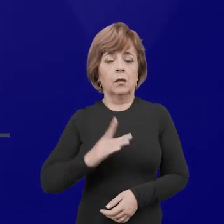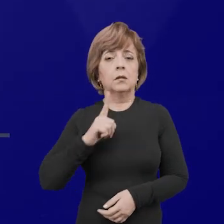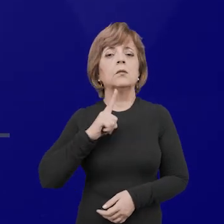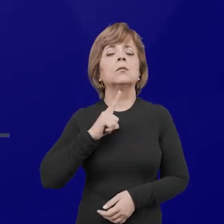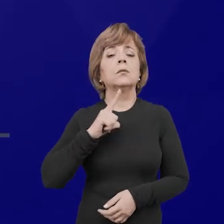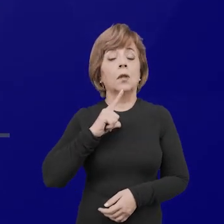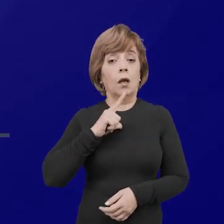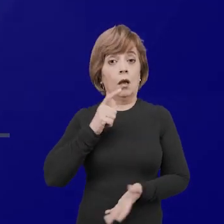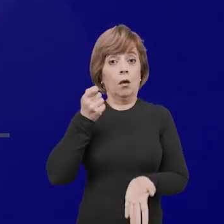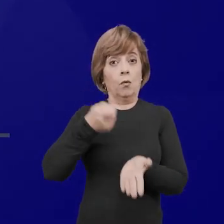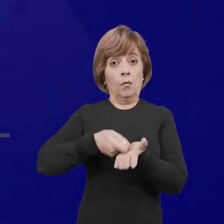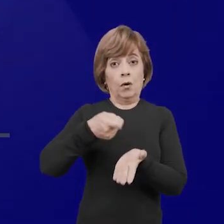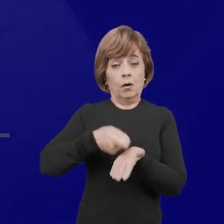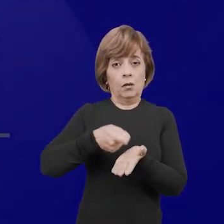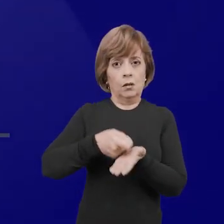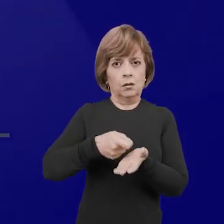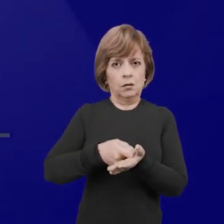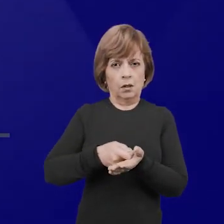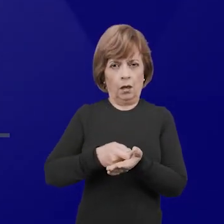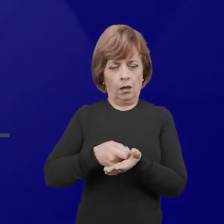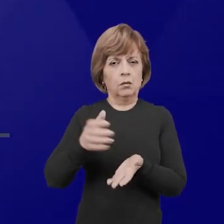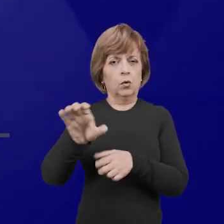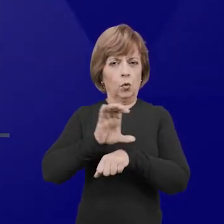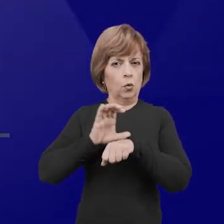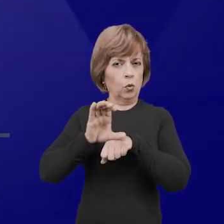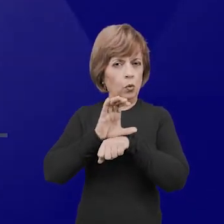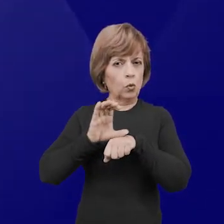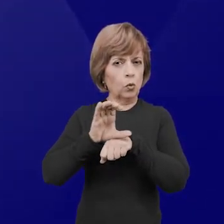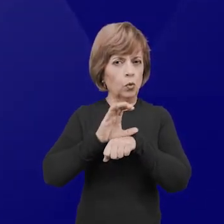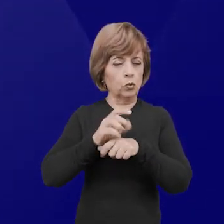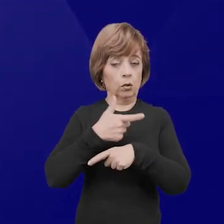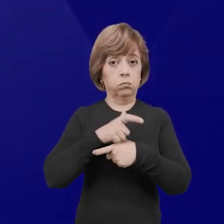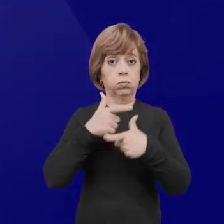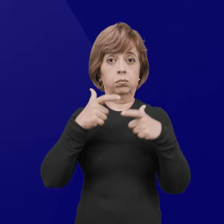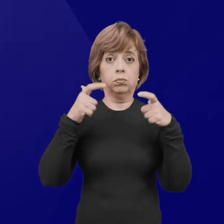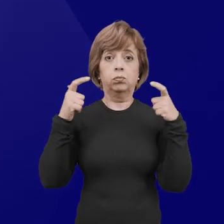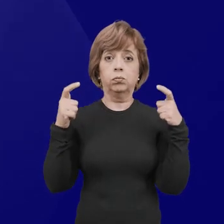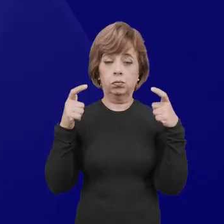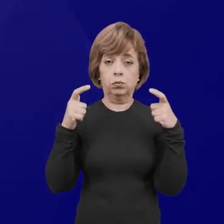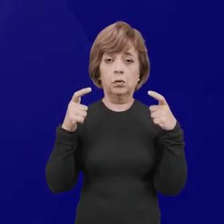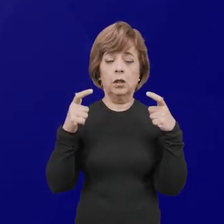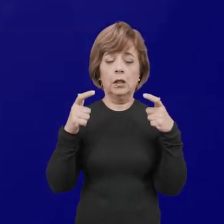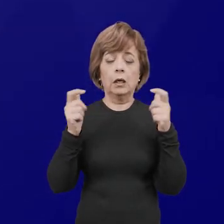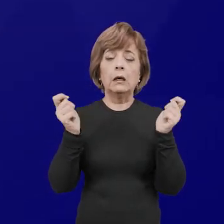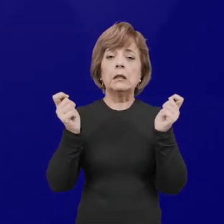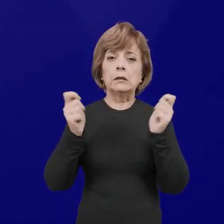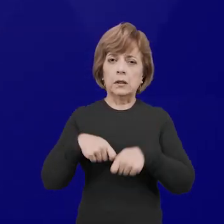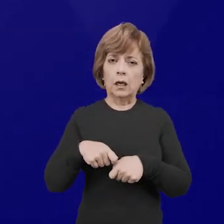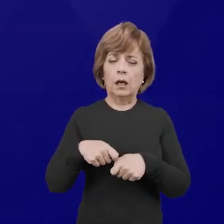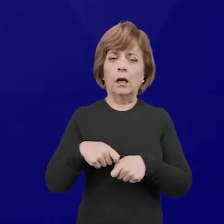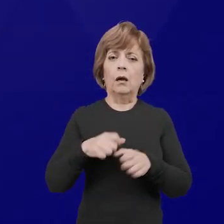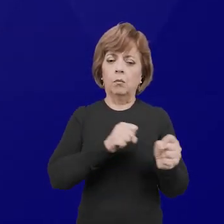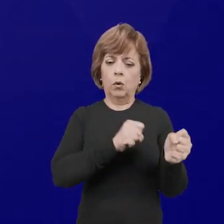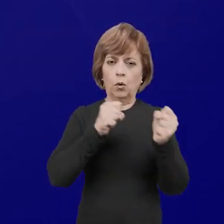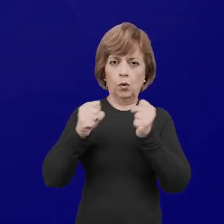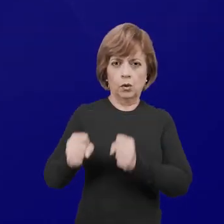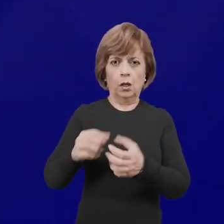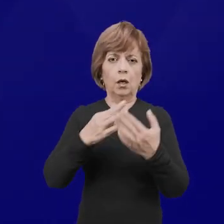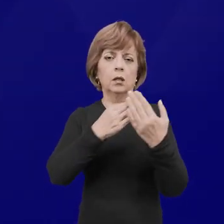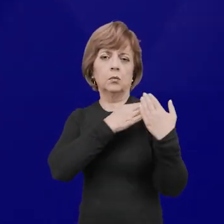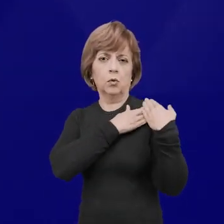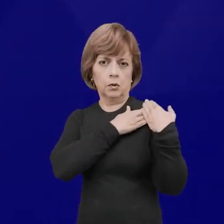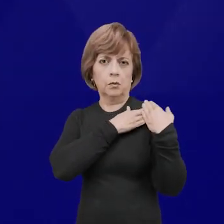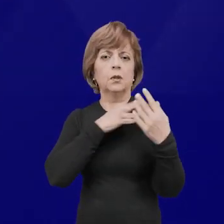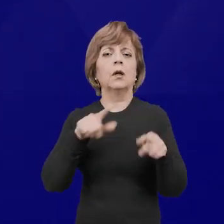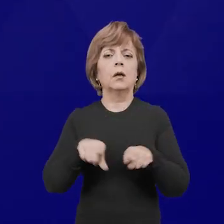mandato constitucional muito amplo, né? Então, isso lhes dá bastante poder e responsabilidade